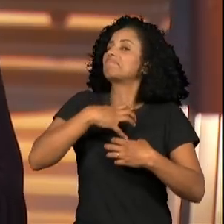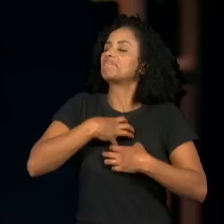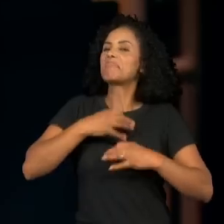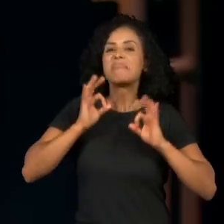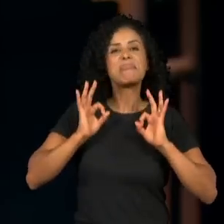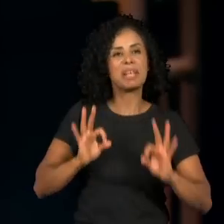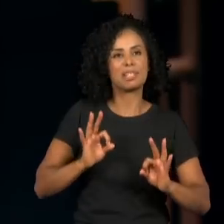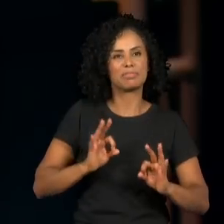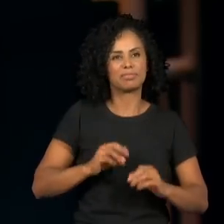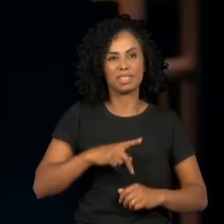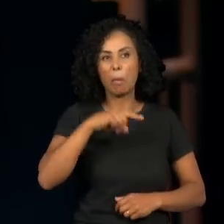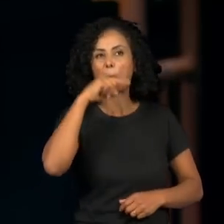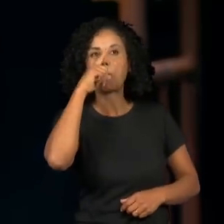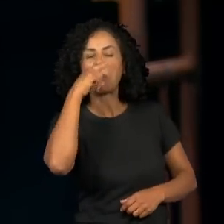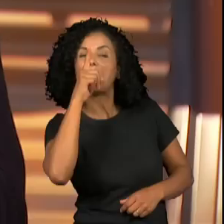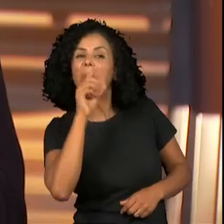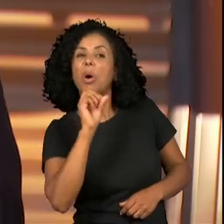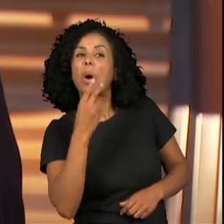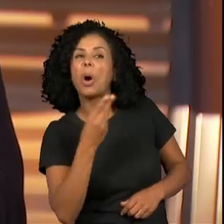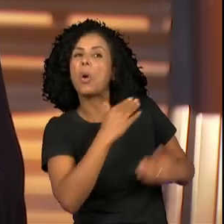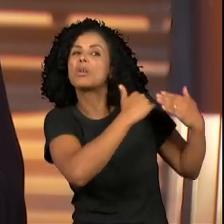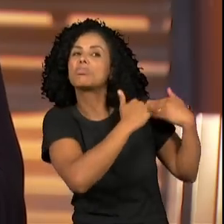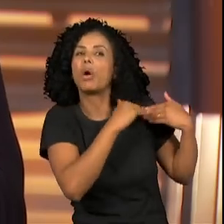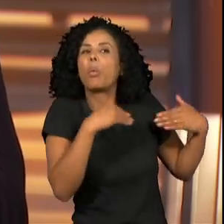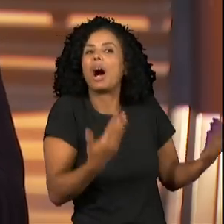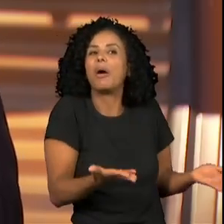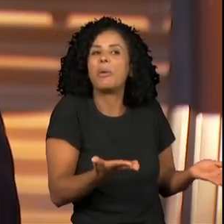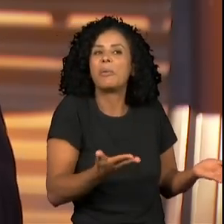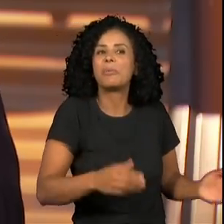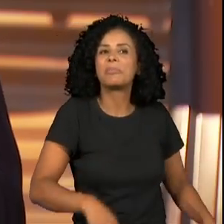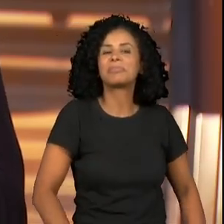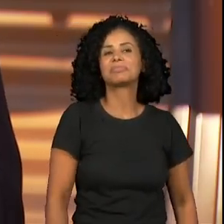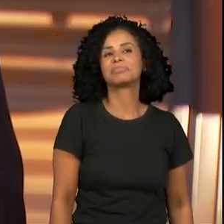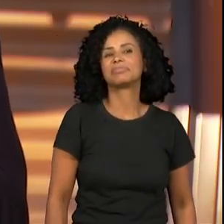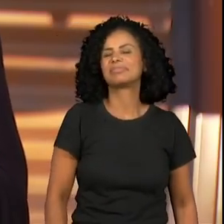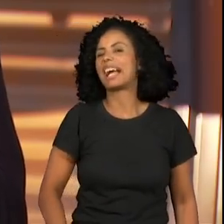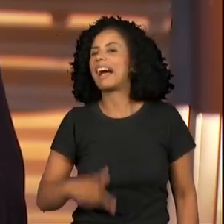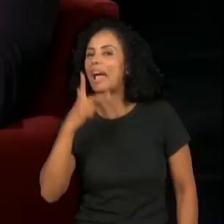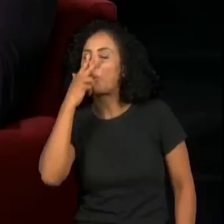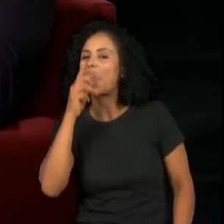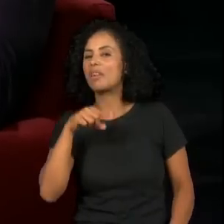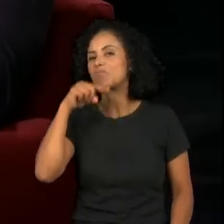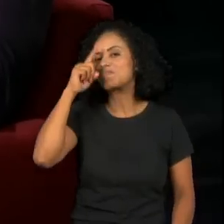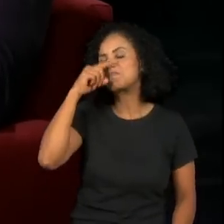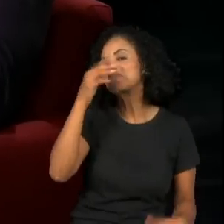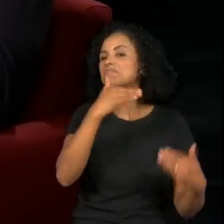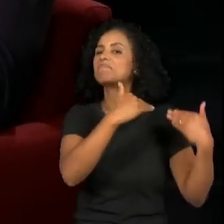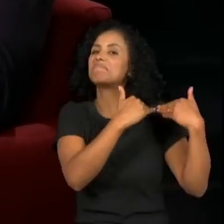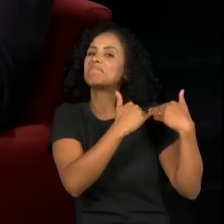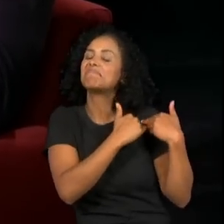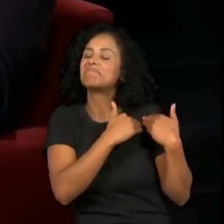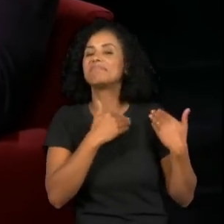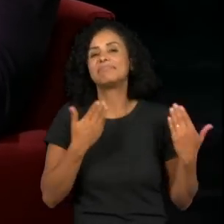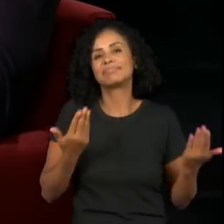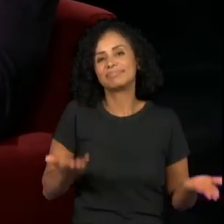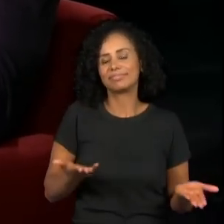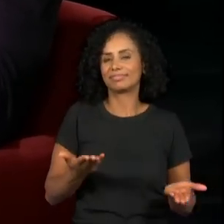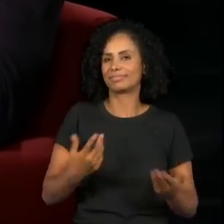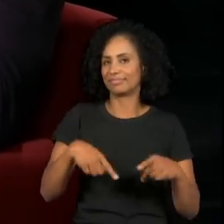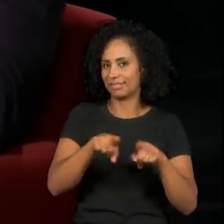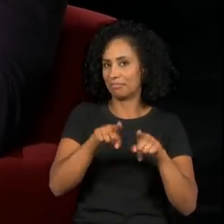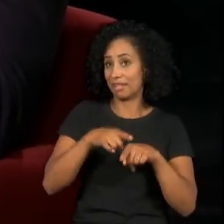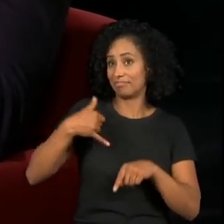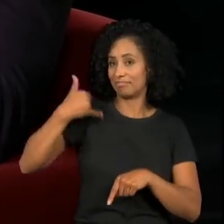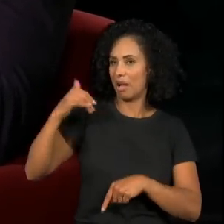Era fardo ou era metideza? Um pouco de cada coisa. Um pouco de marra, um pouco de fardo. E depois de ficando mais